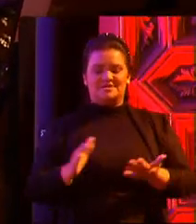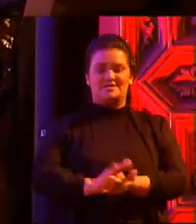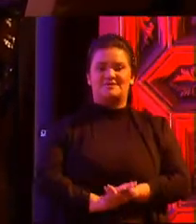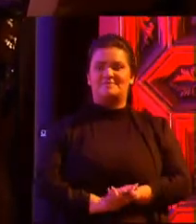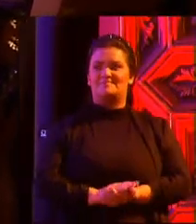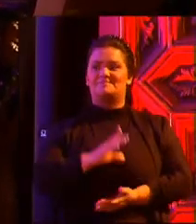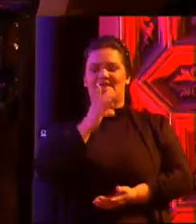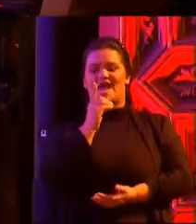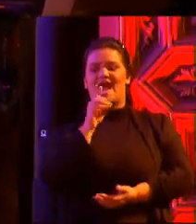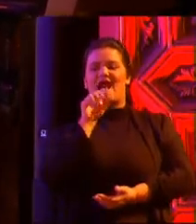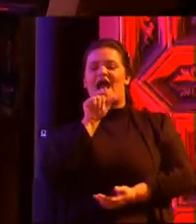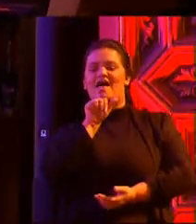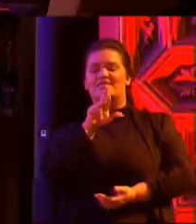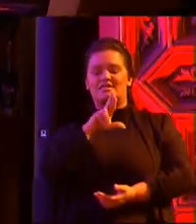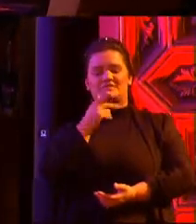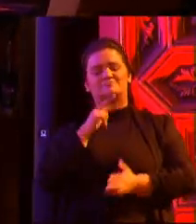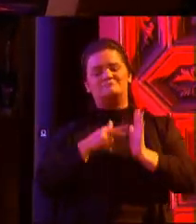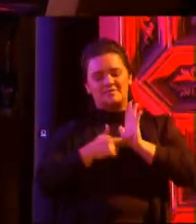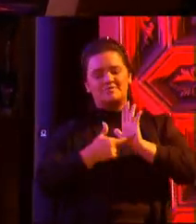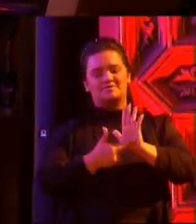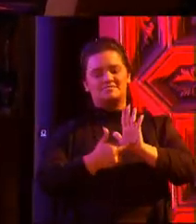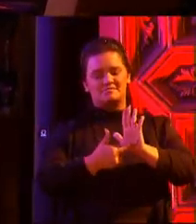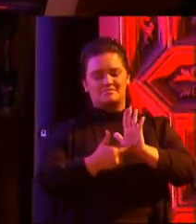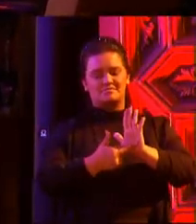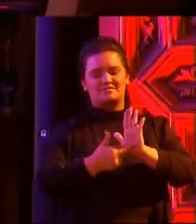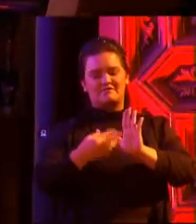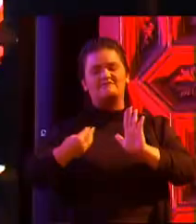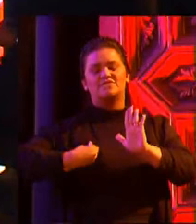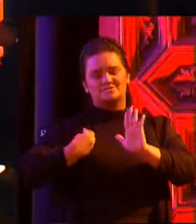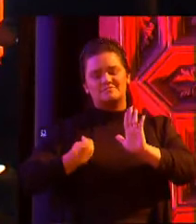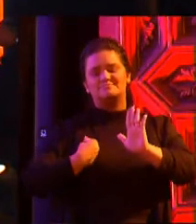Adriane Queiroz representa vida,